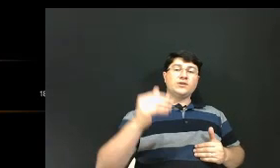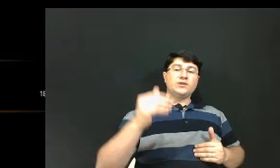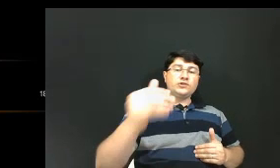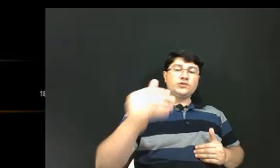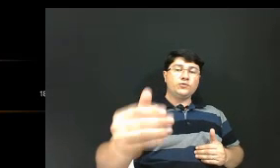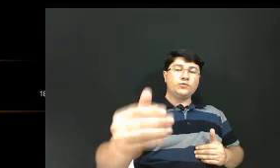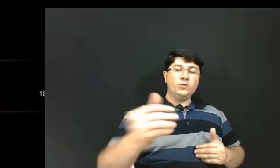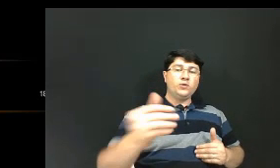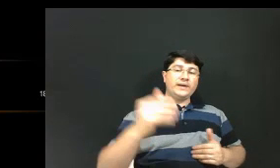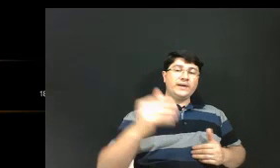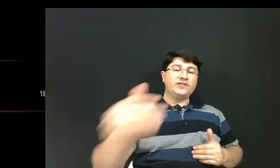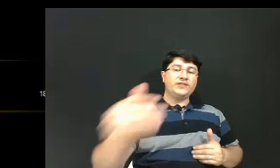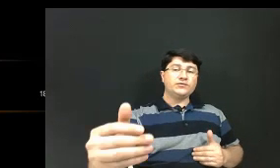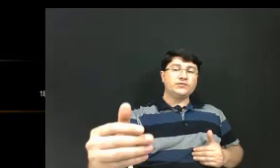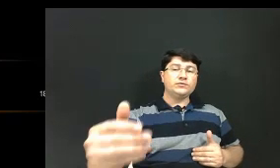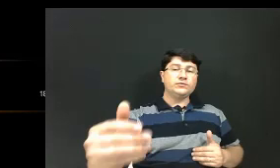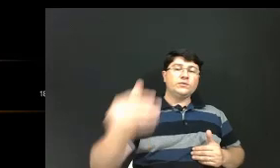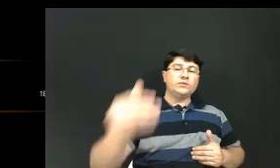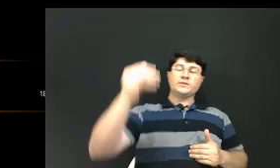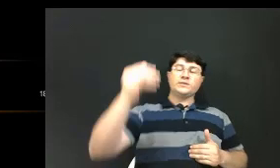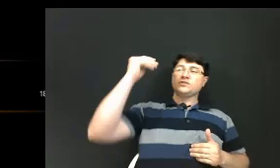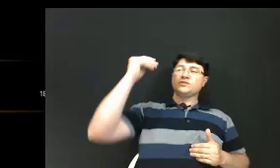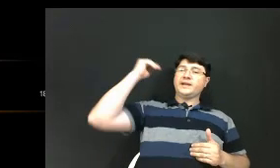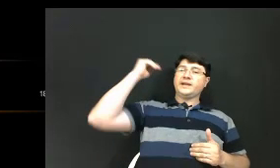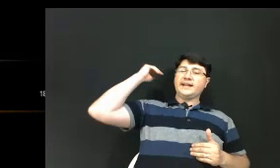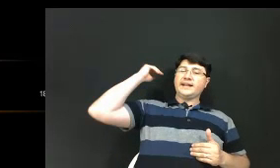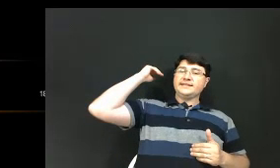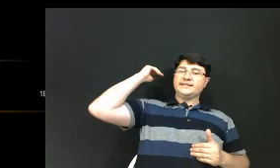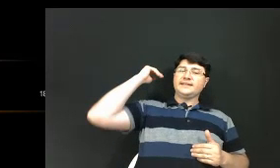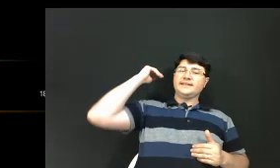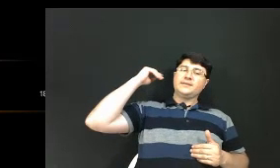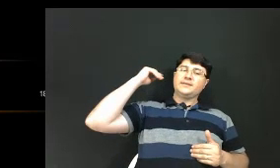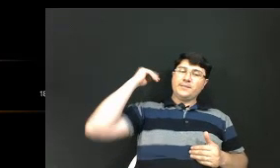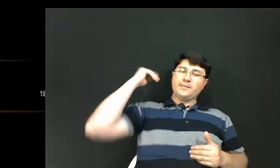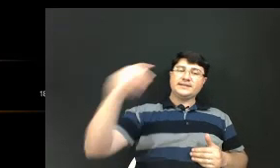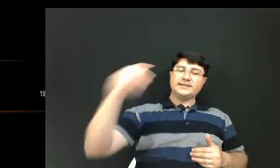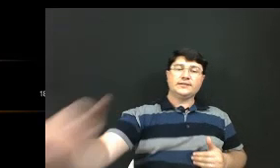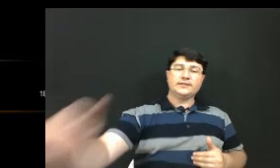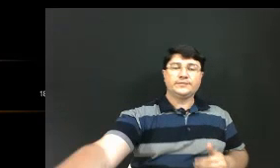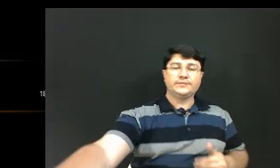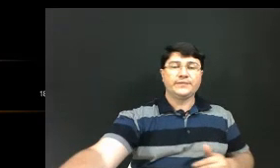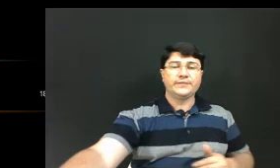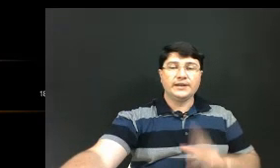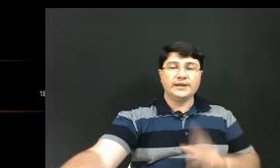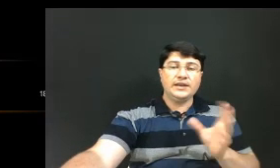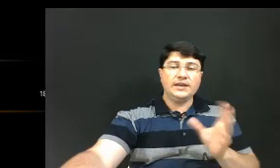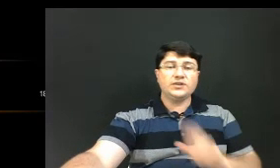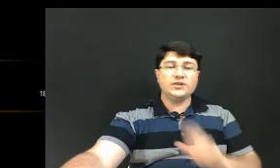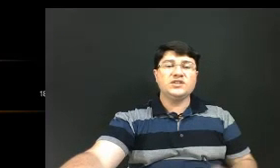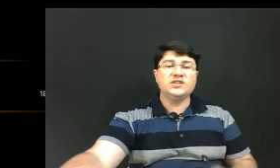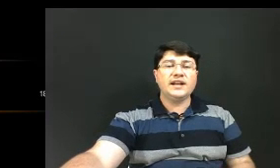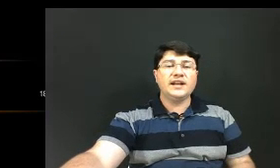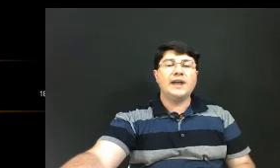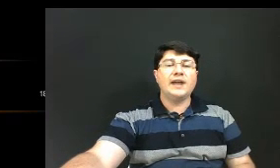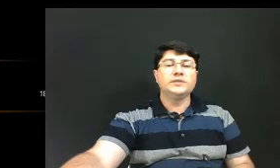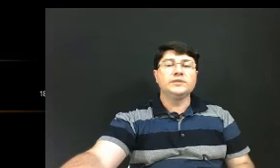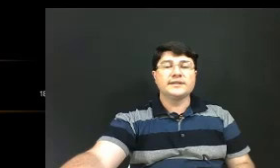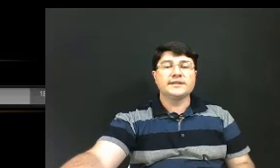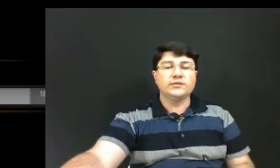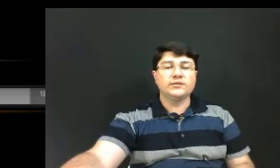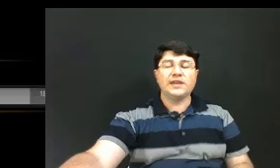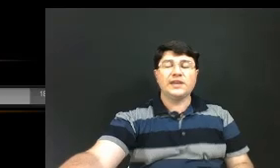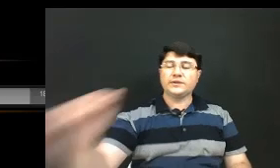presente, mais longe do corpo para frente, futuro, quanto mais longe para trás, é passado. E isso que indica